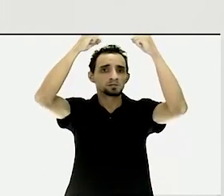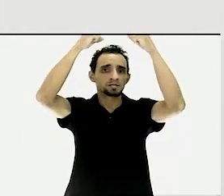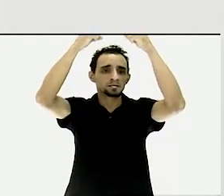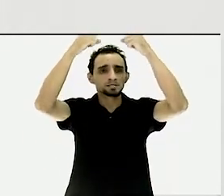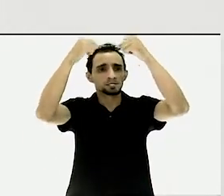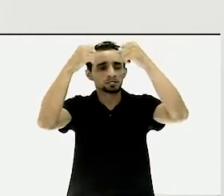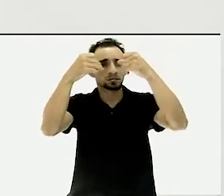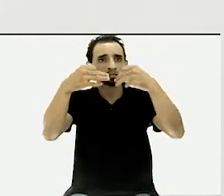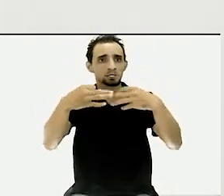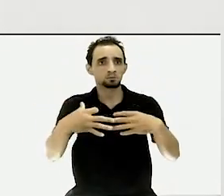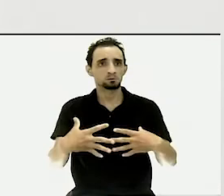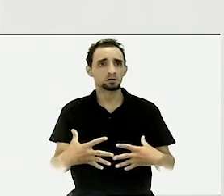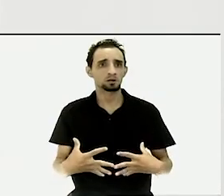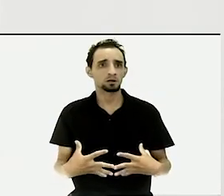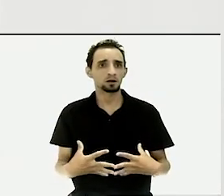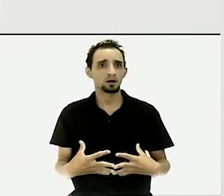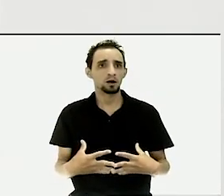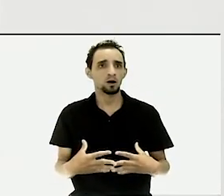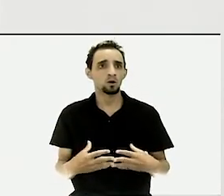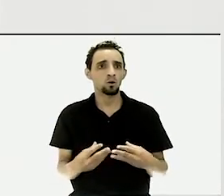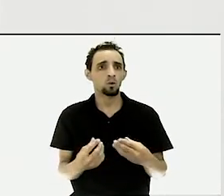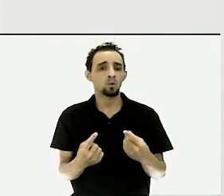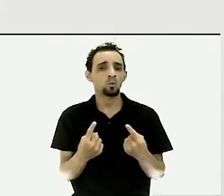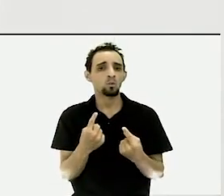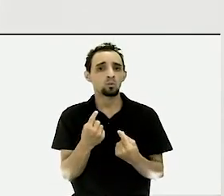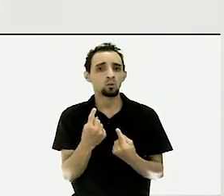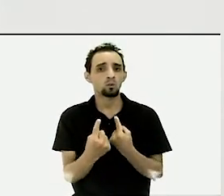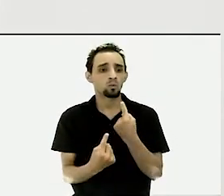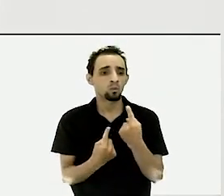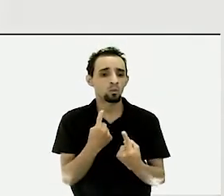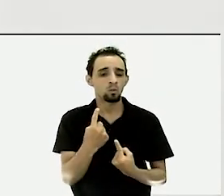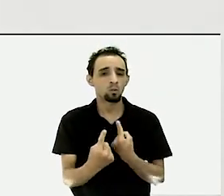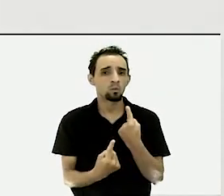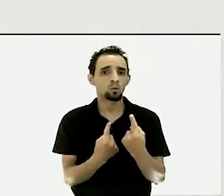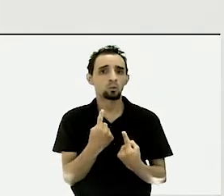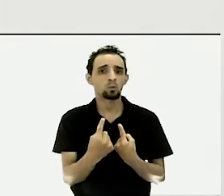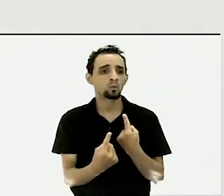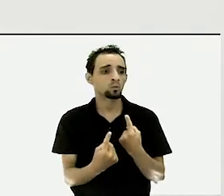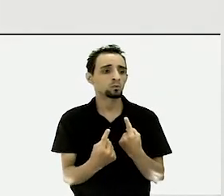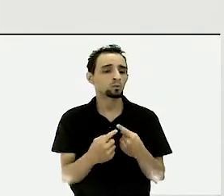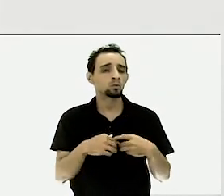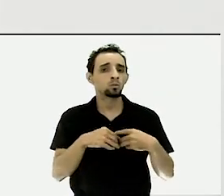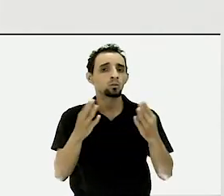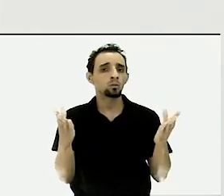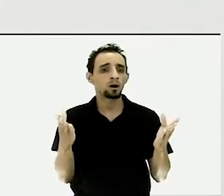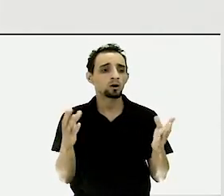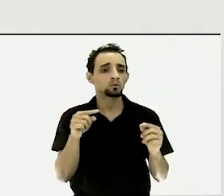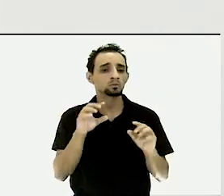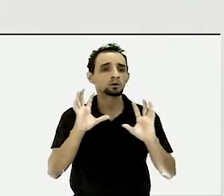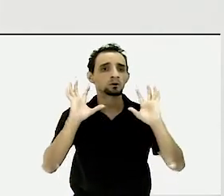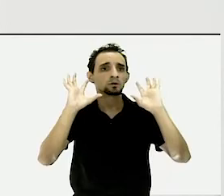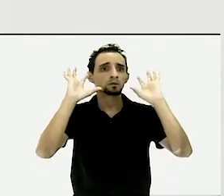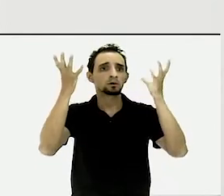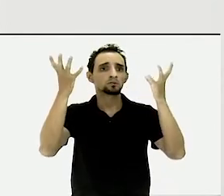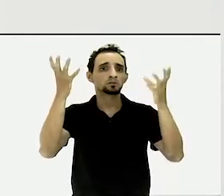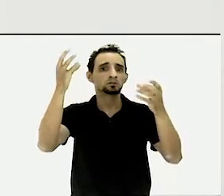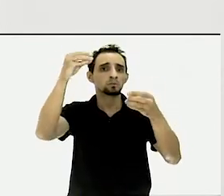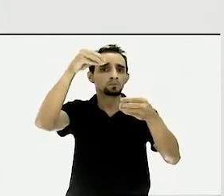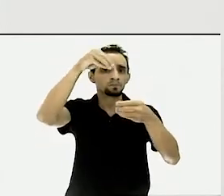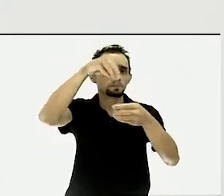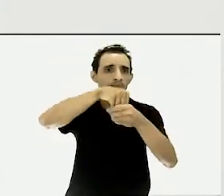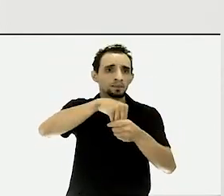paz, porque esses 80% é um peso tremendo na conta das pessoas. Com essa